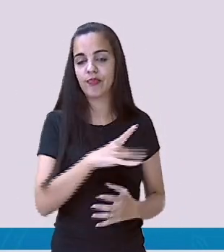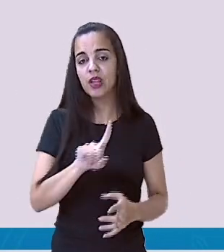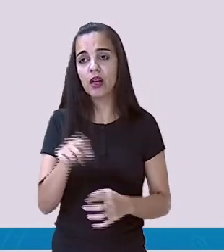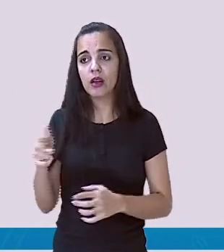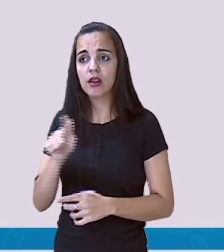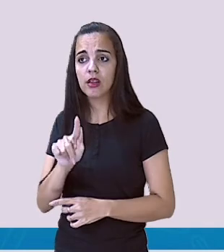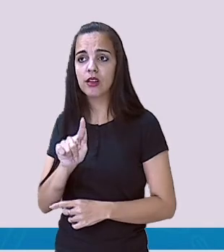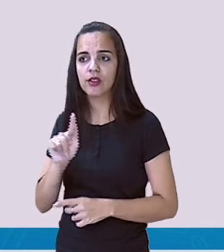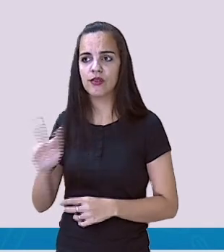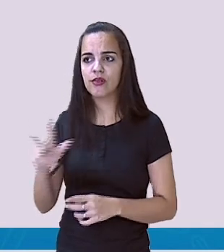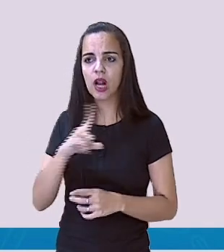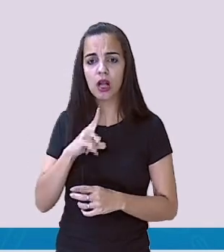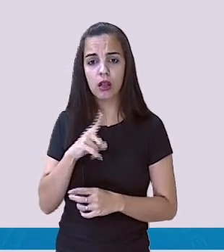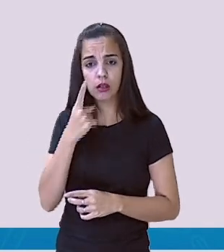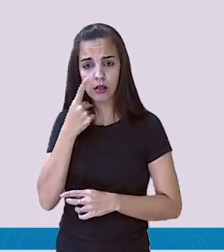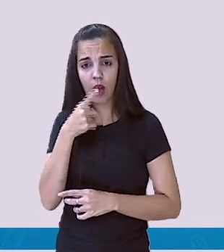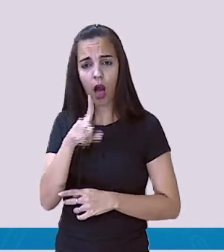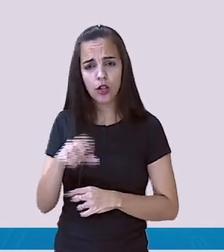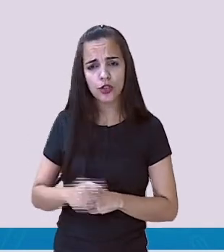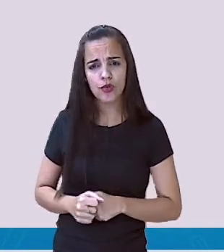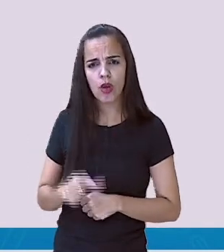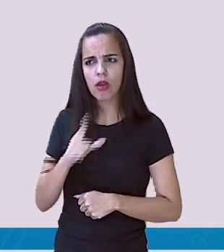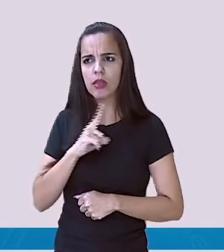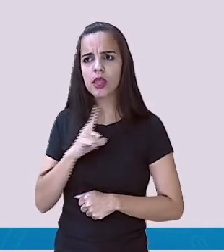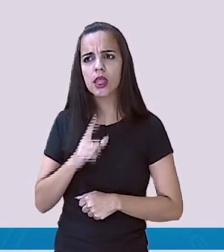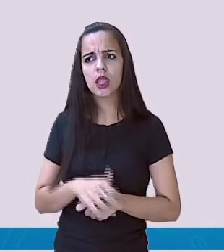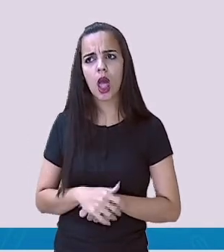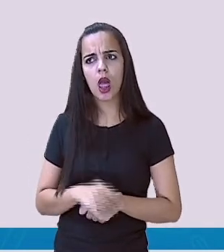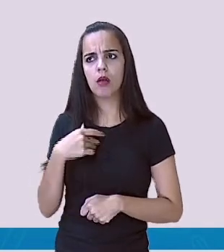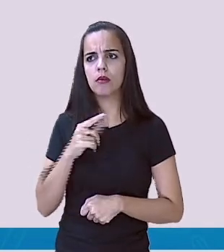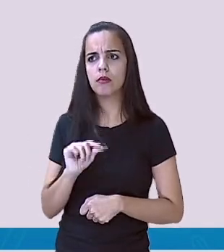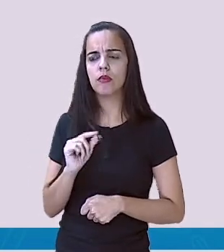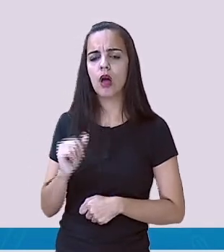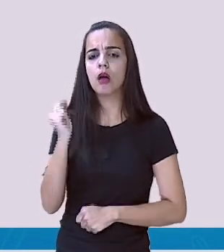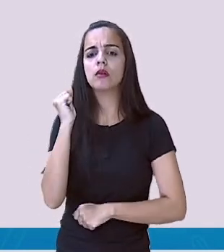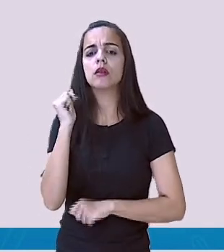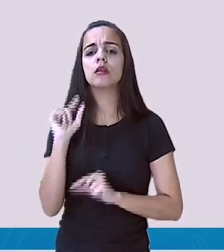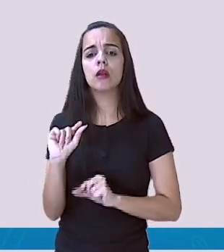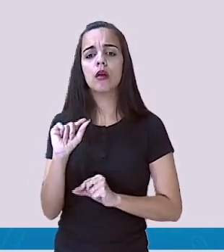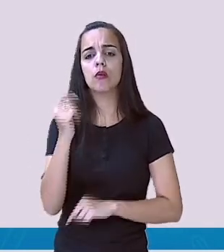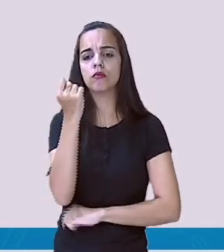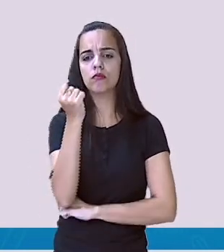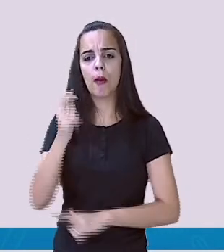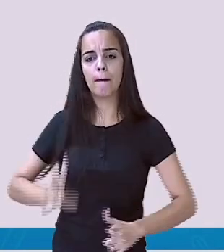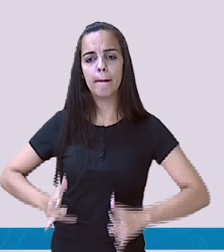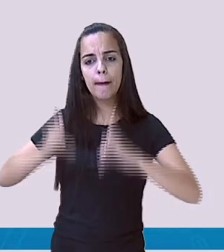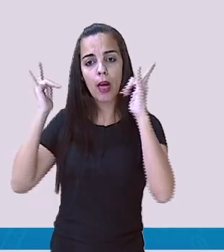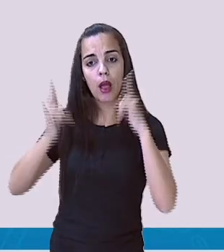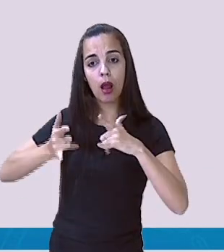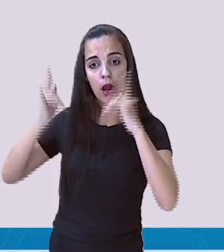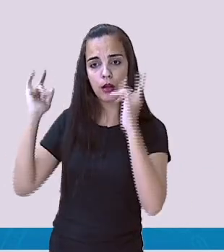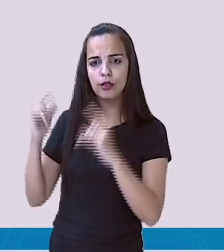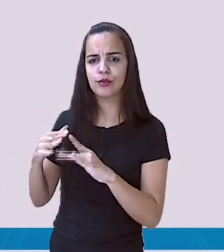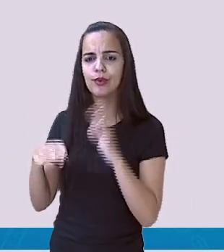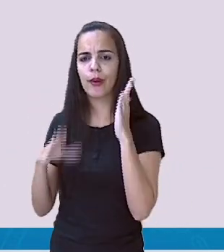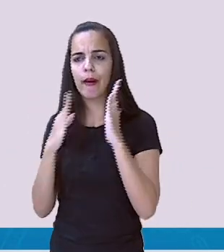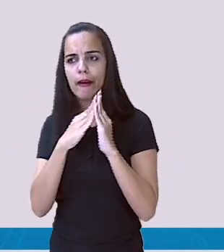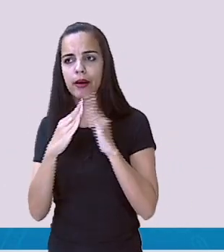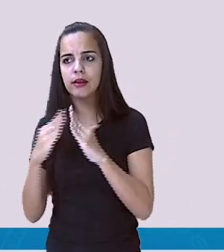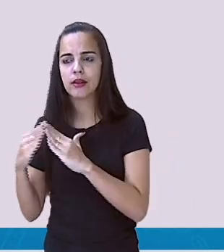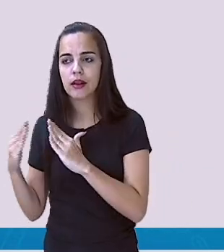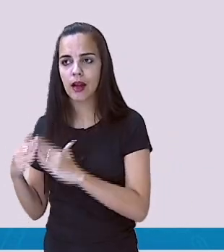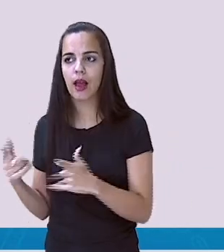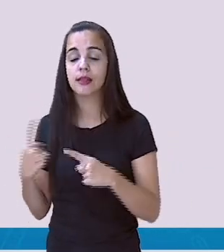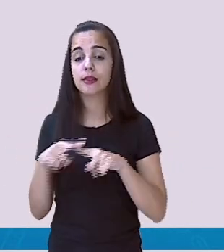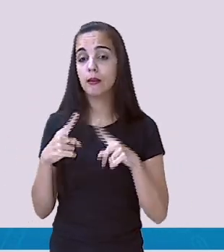Ibituruna, a gente tem uma parte aí não modificada pelo homem, mas nessa paisagem,